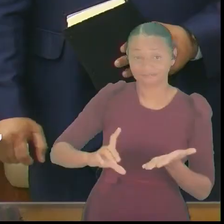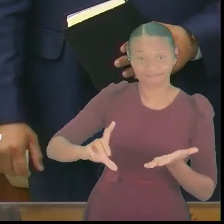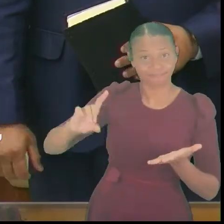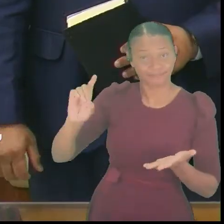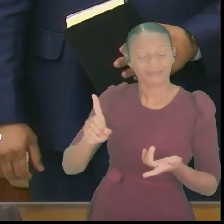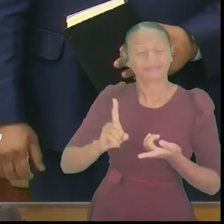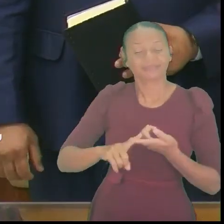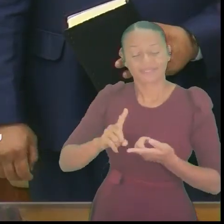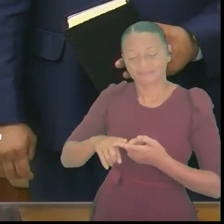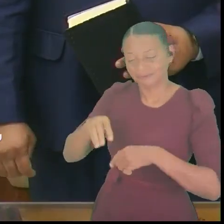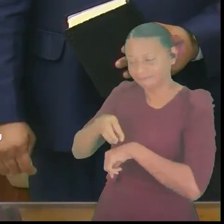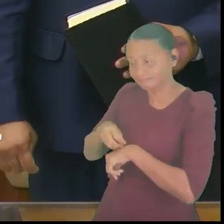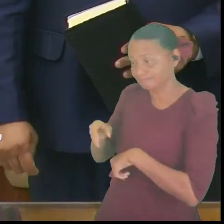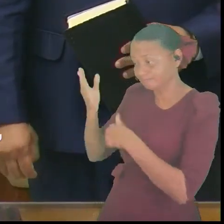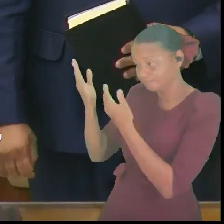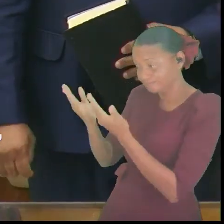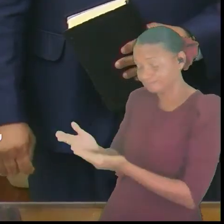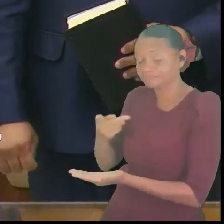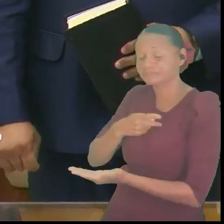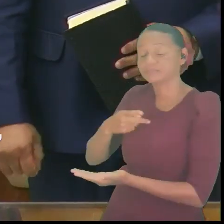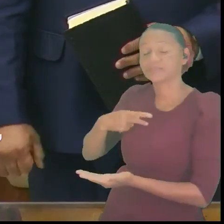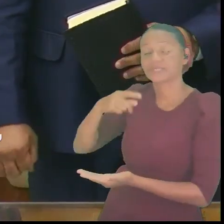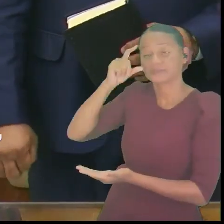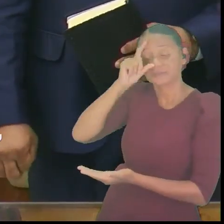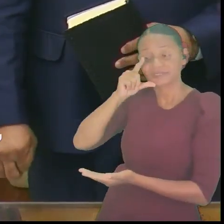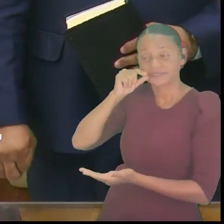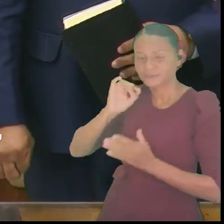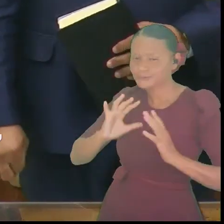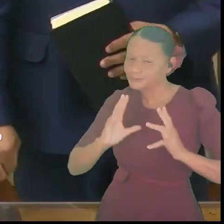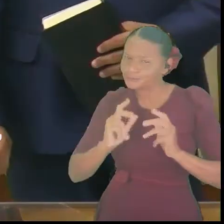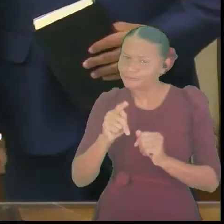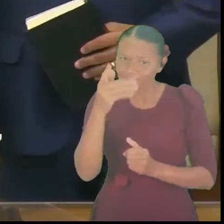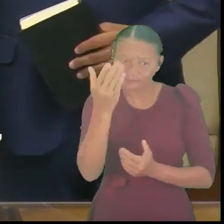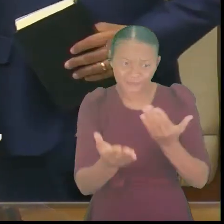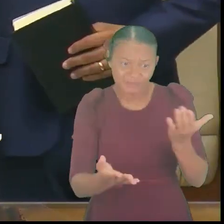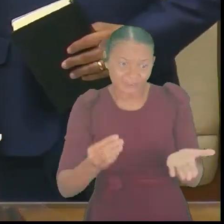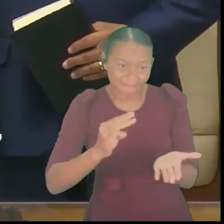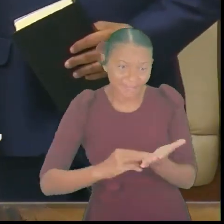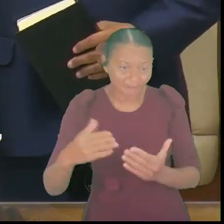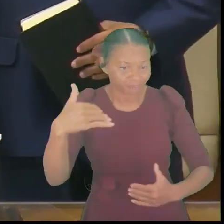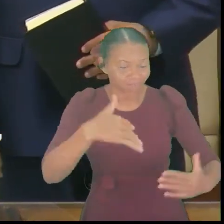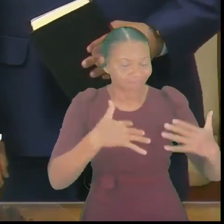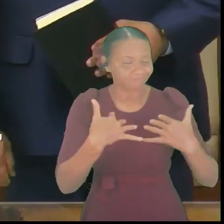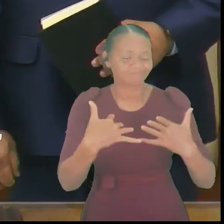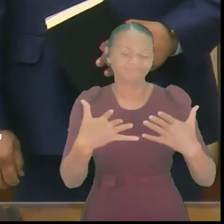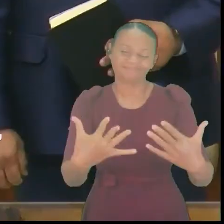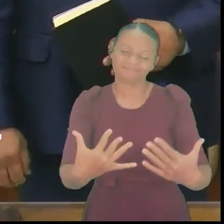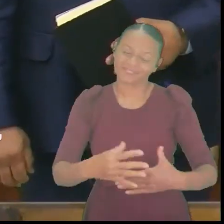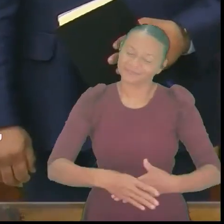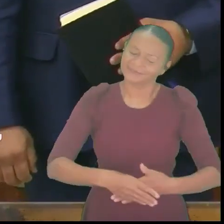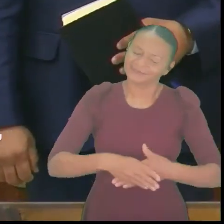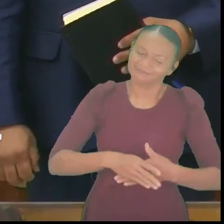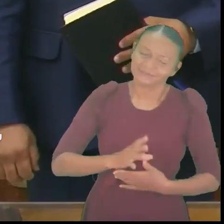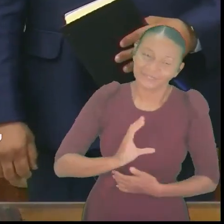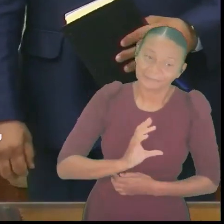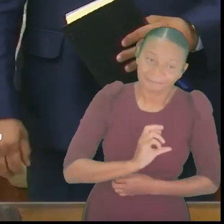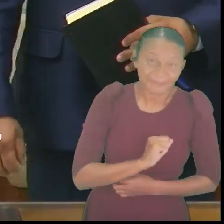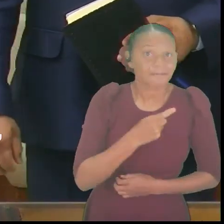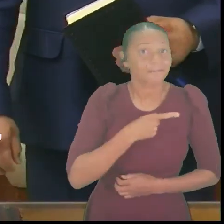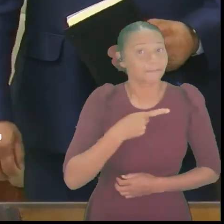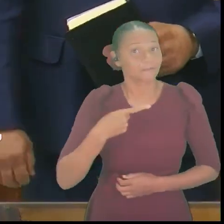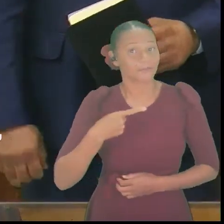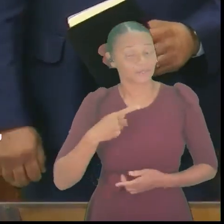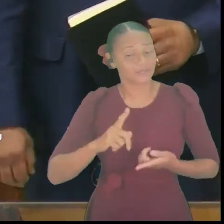José Orisvaldo como a toda a igreja que aqui serve ao Senhor a saudação do meu amado pastor, também